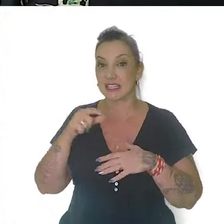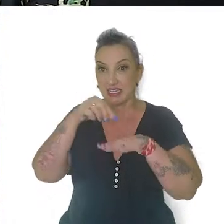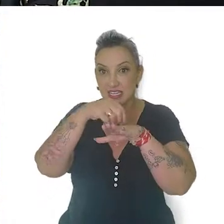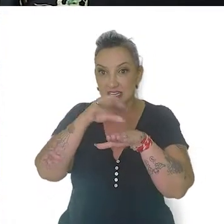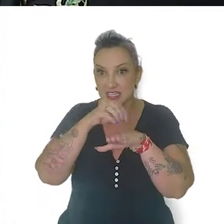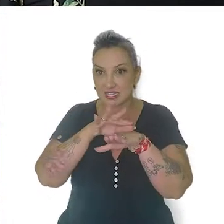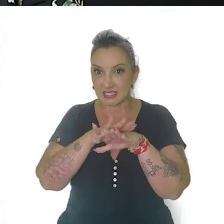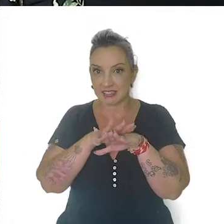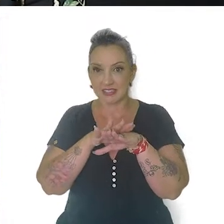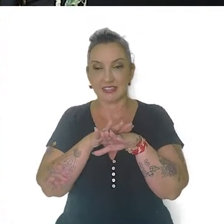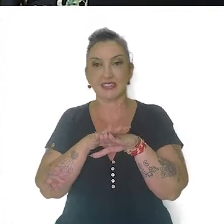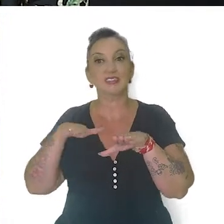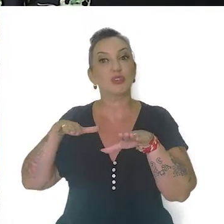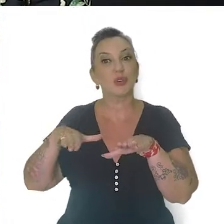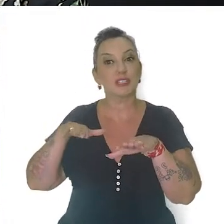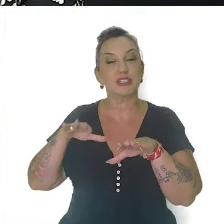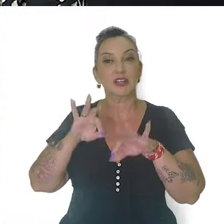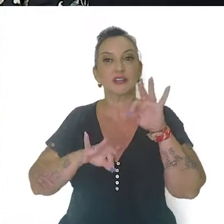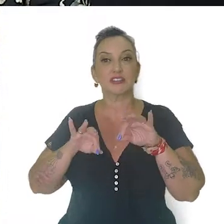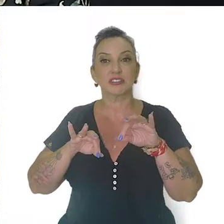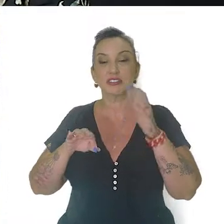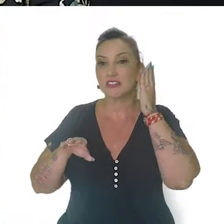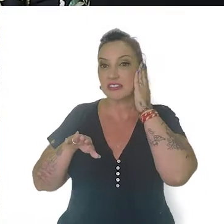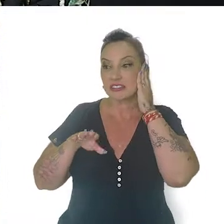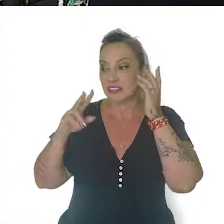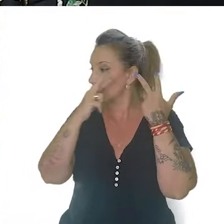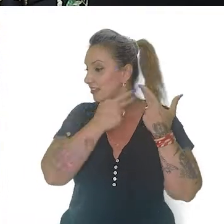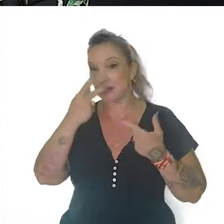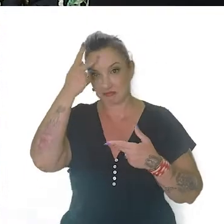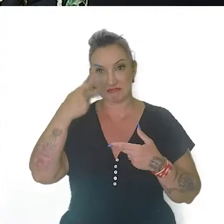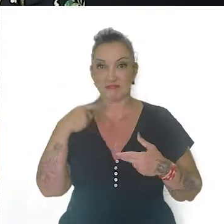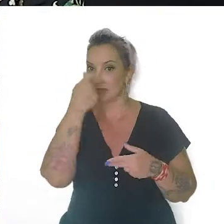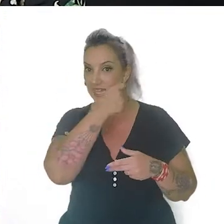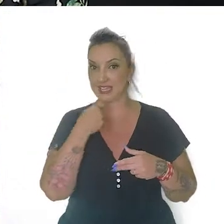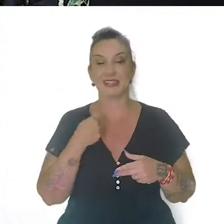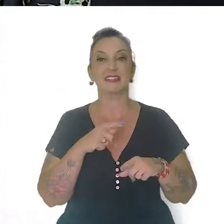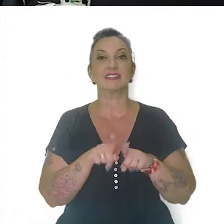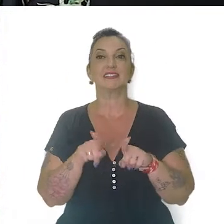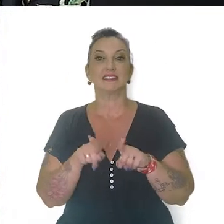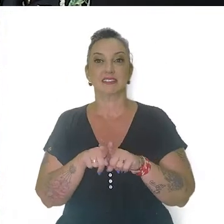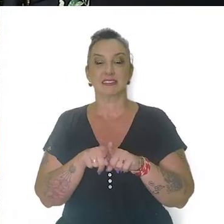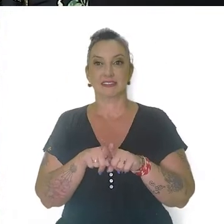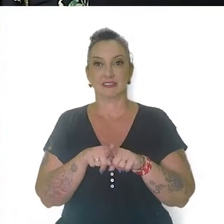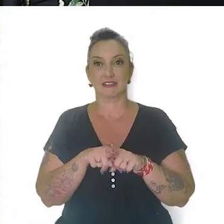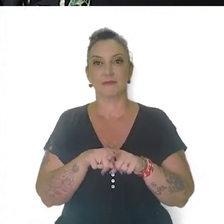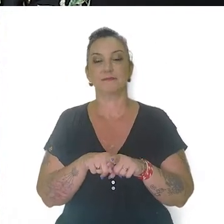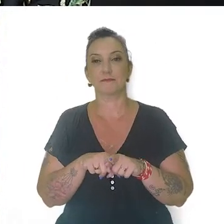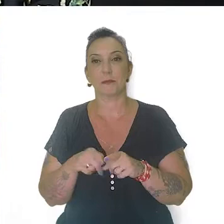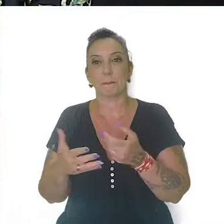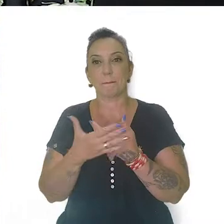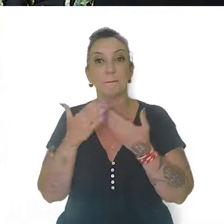a capacitação para elas, né, na área da discotecagem, oficina de DJ, oficina de trança, automaquiagem e também